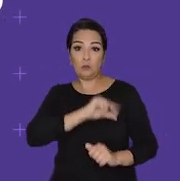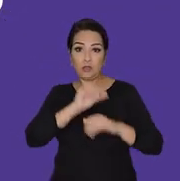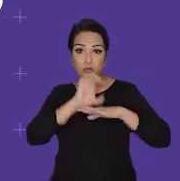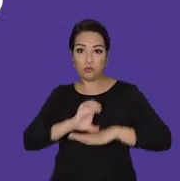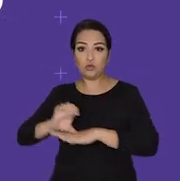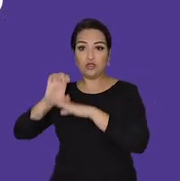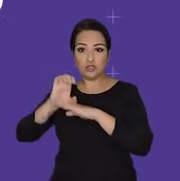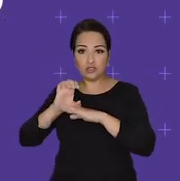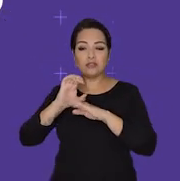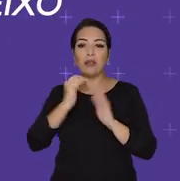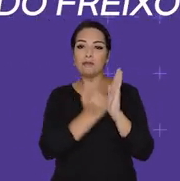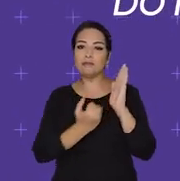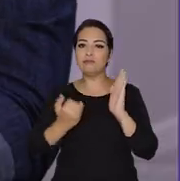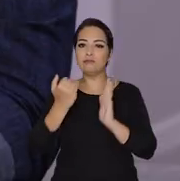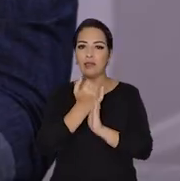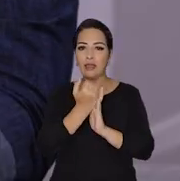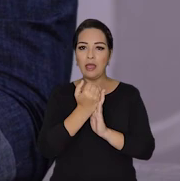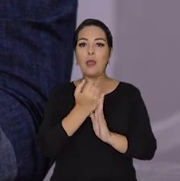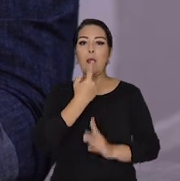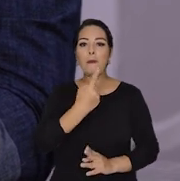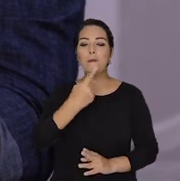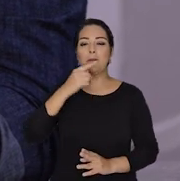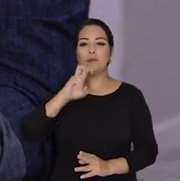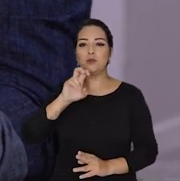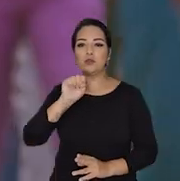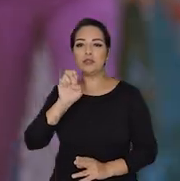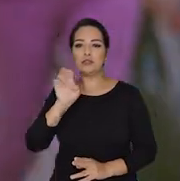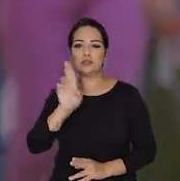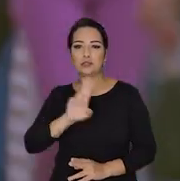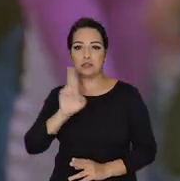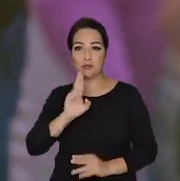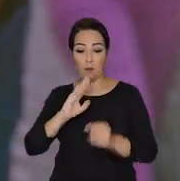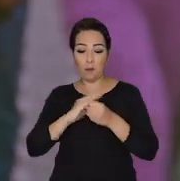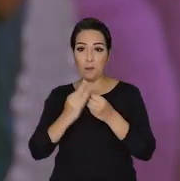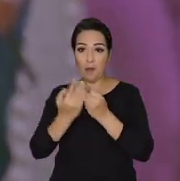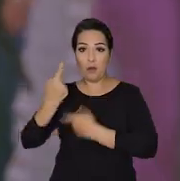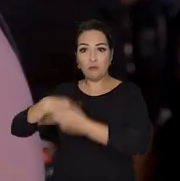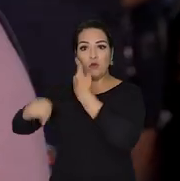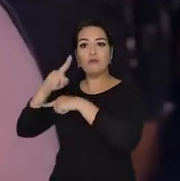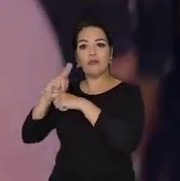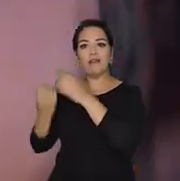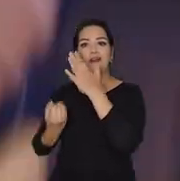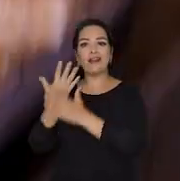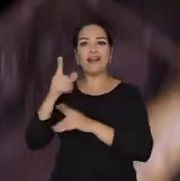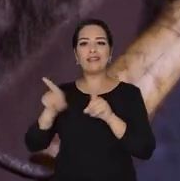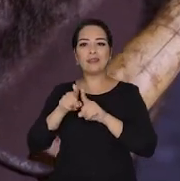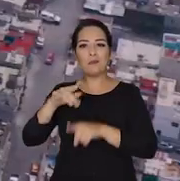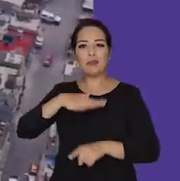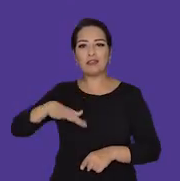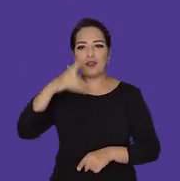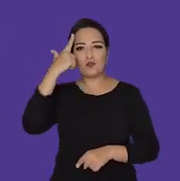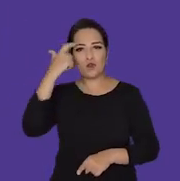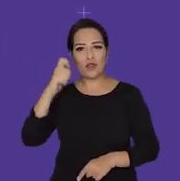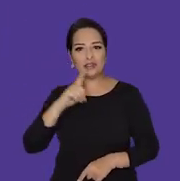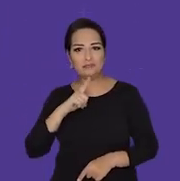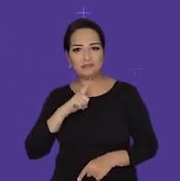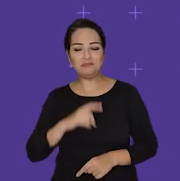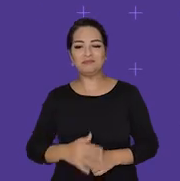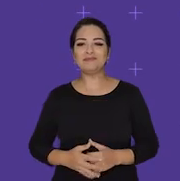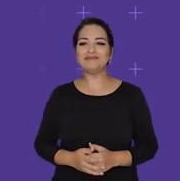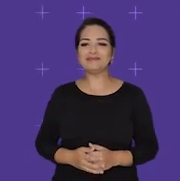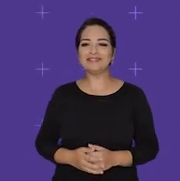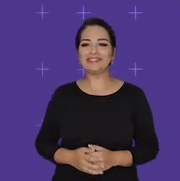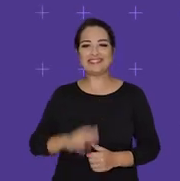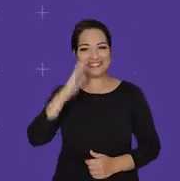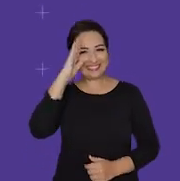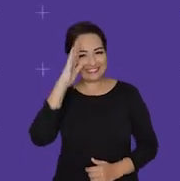médicos para fazer a fila do Sisreg andar. Aumentar o salário mínimo estadual para R$ 1.585 e criar o bairro